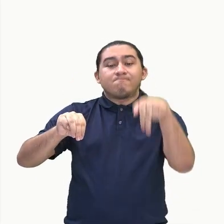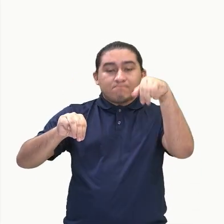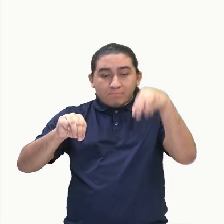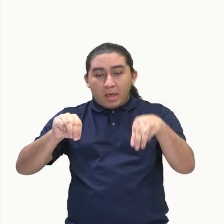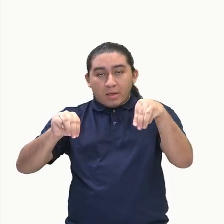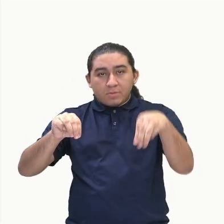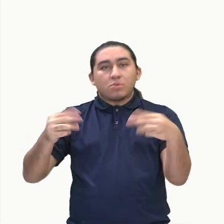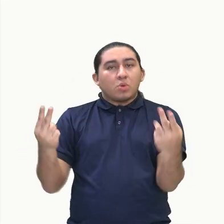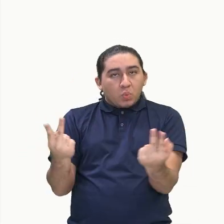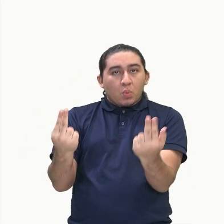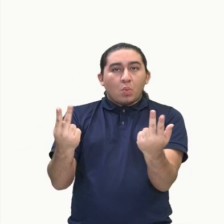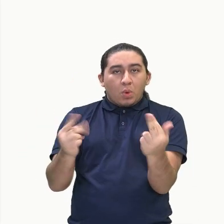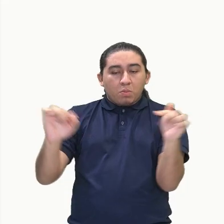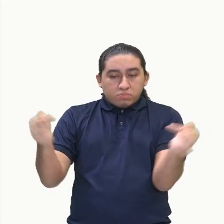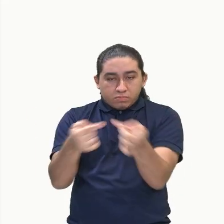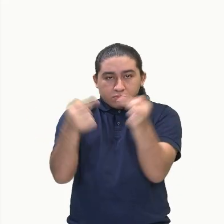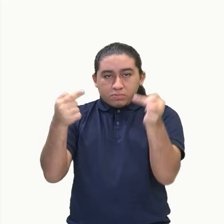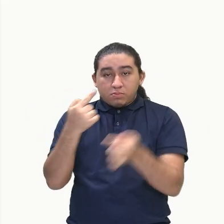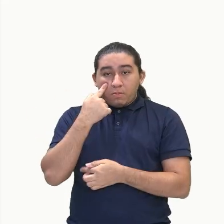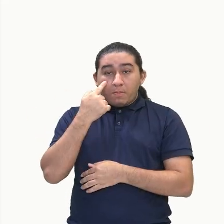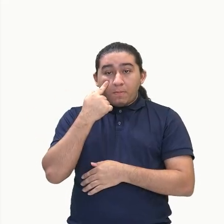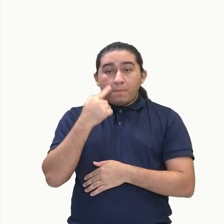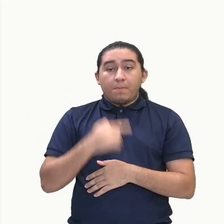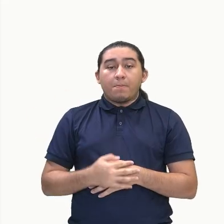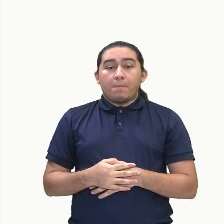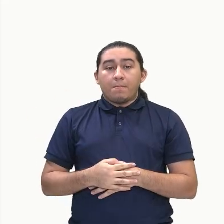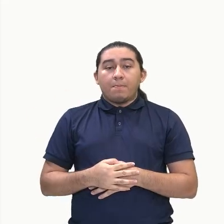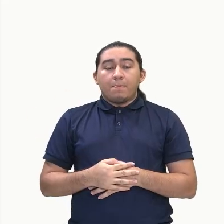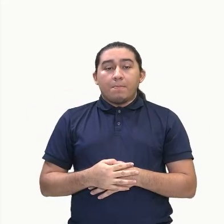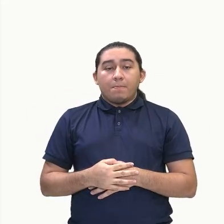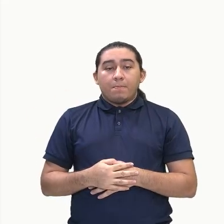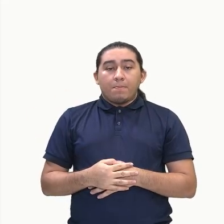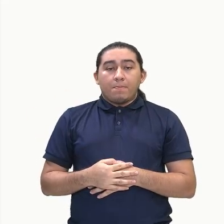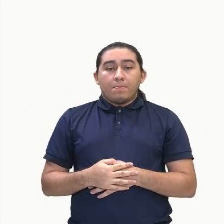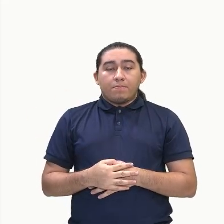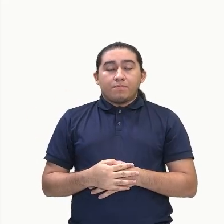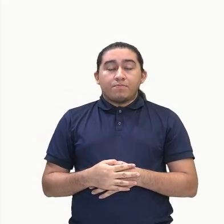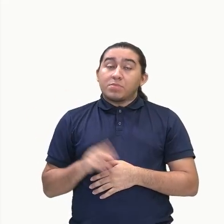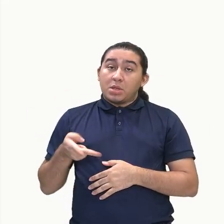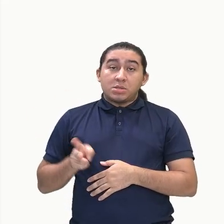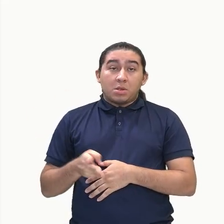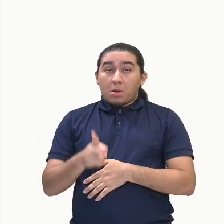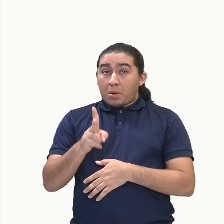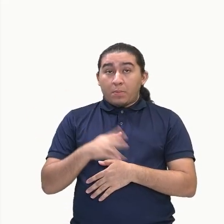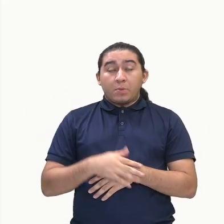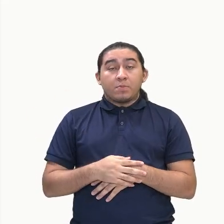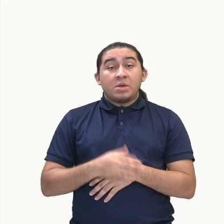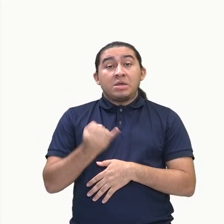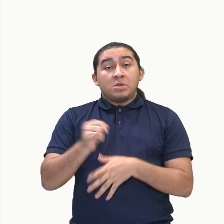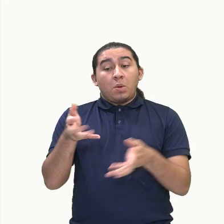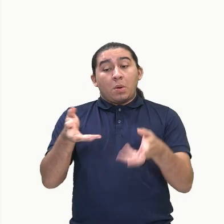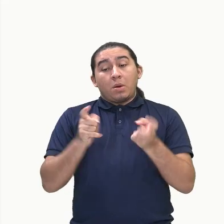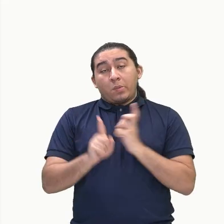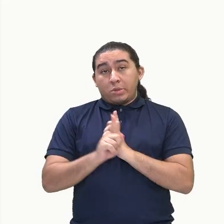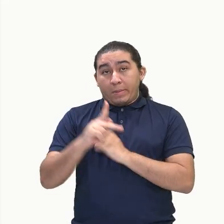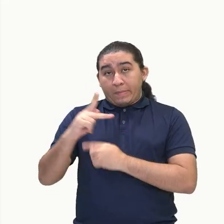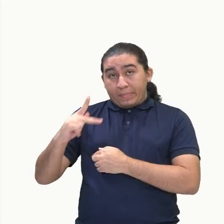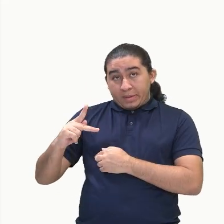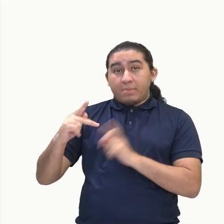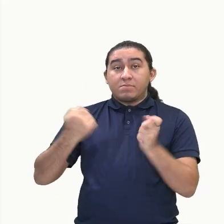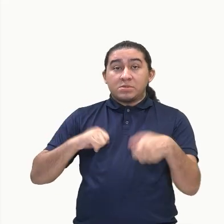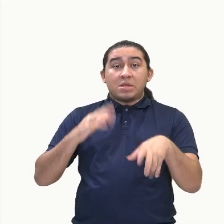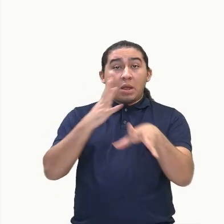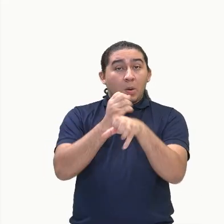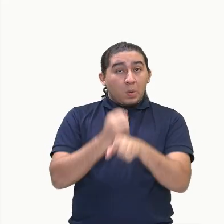precisar usar 16 metros. Então, é sempre assim. Se eu quero determinar o perímetro, eu tenho